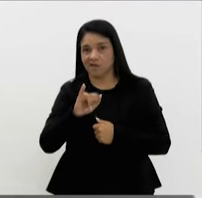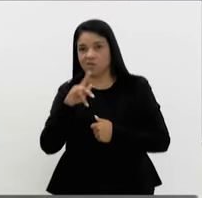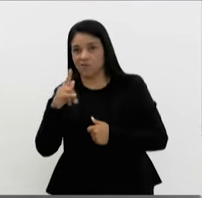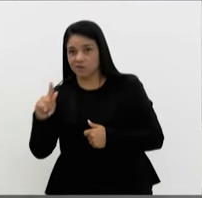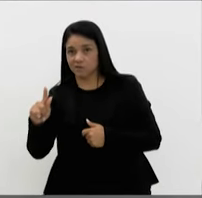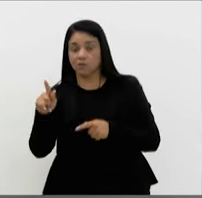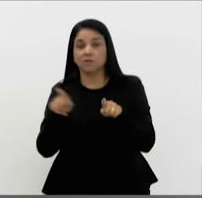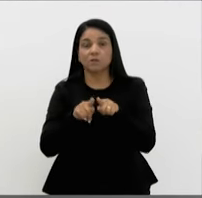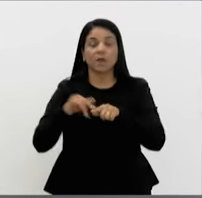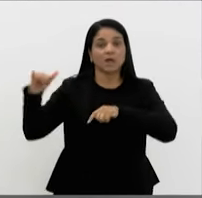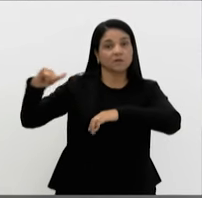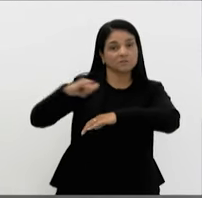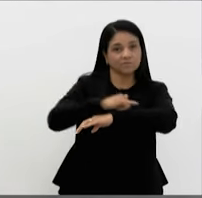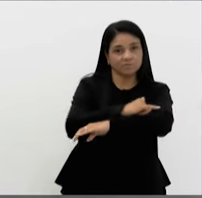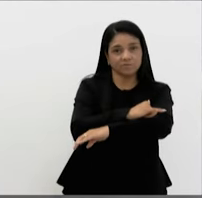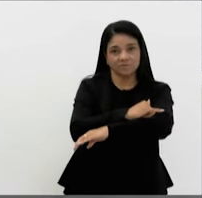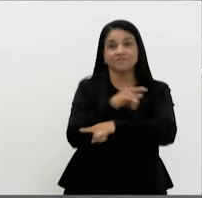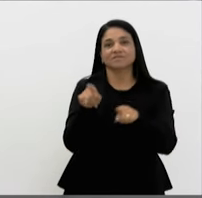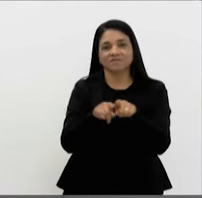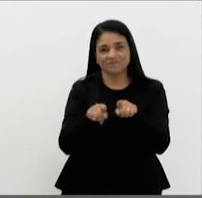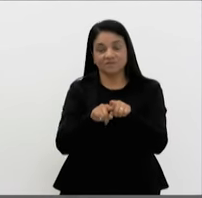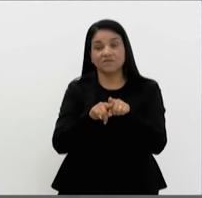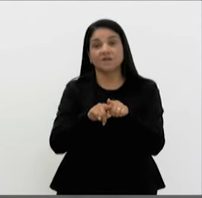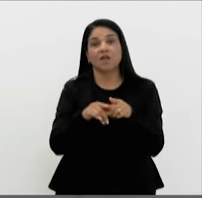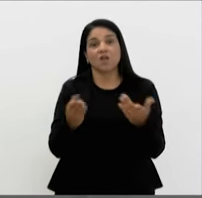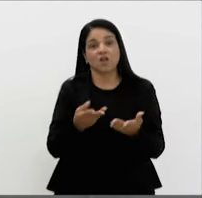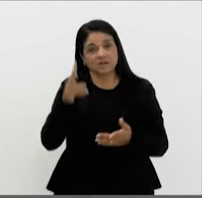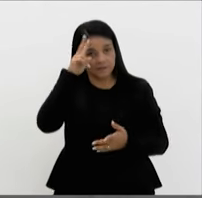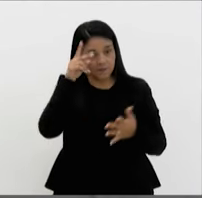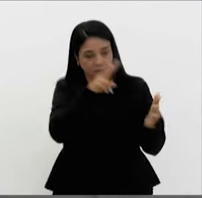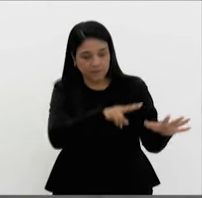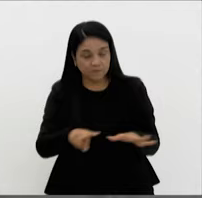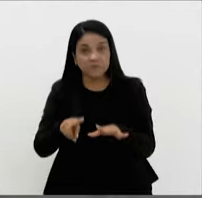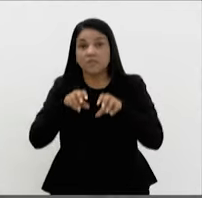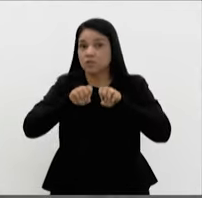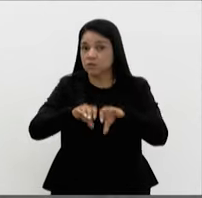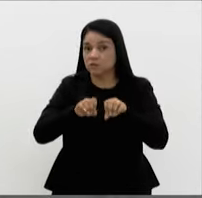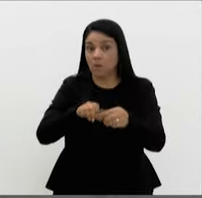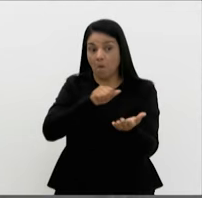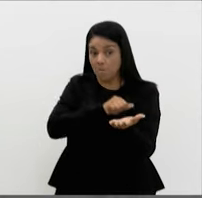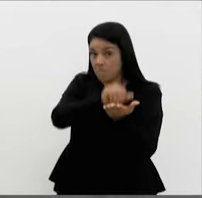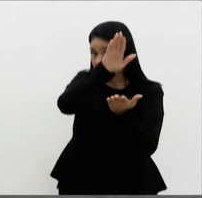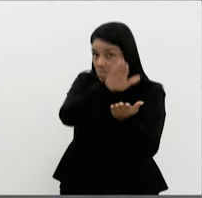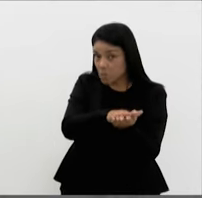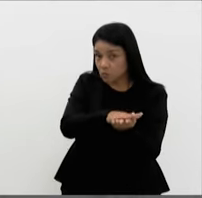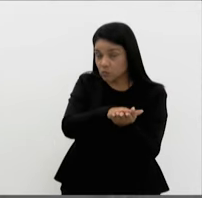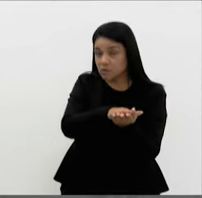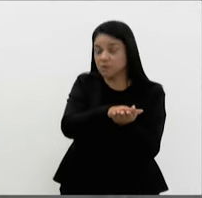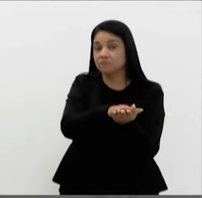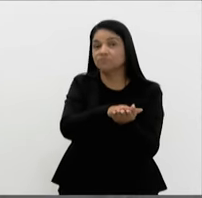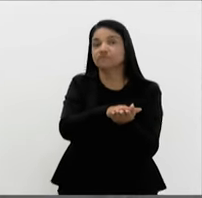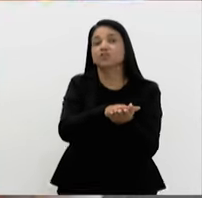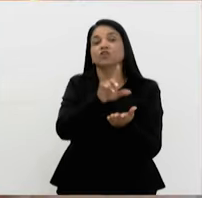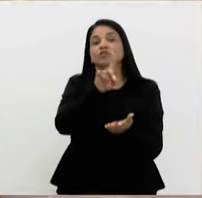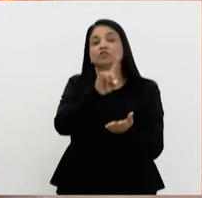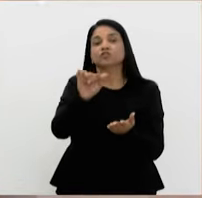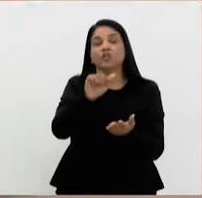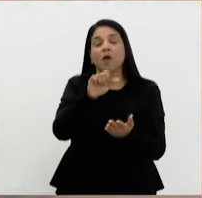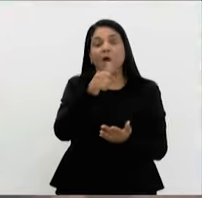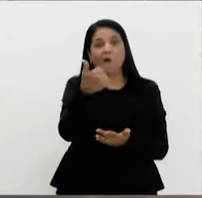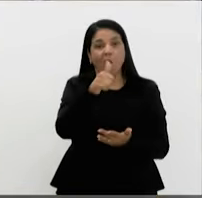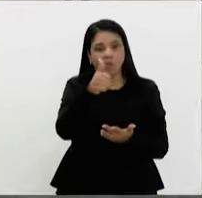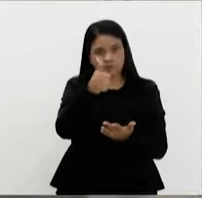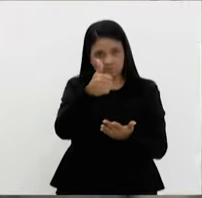Nesta primeira semana, o funcionamento será apenas educativo. A multa só será aplicada a partir do dia 11 desse